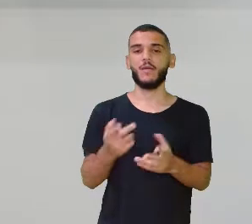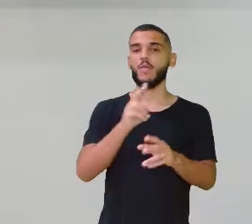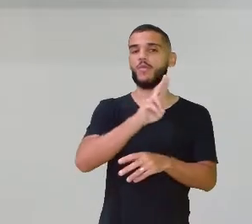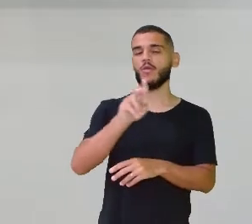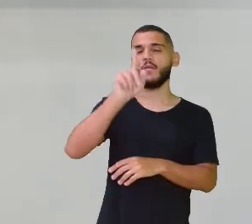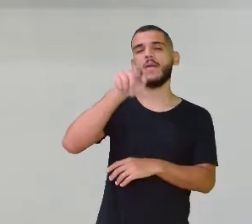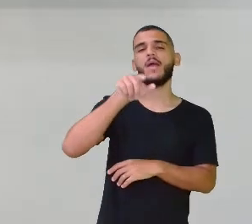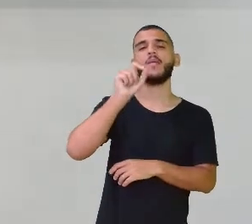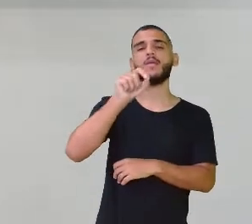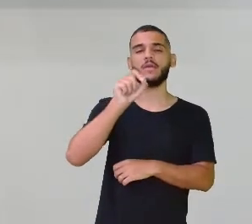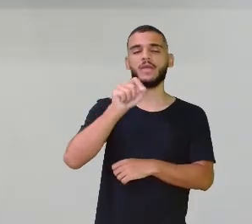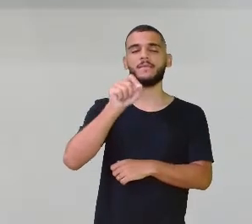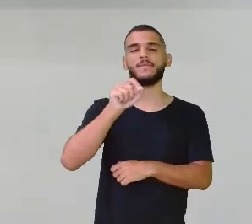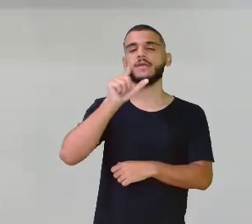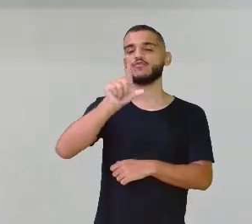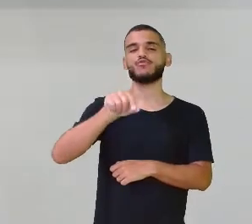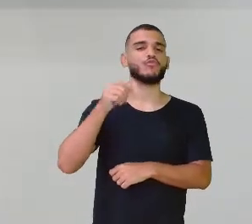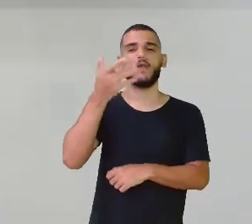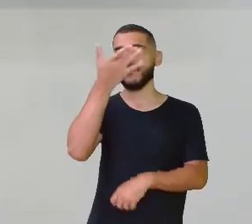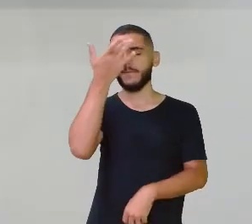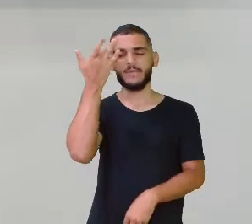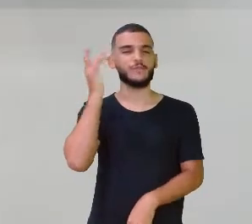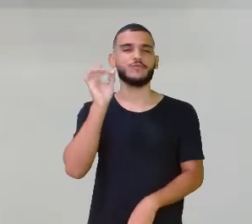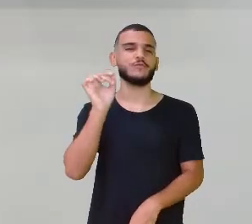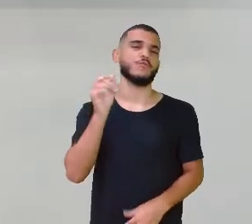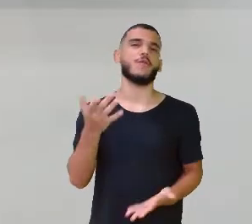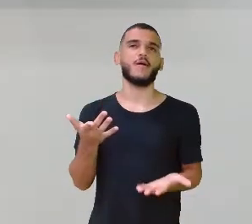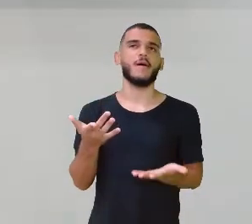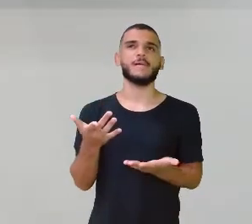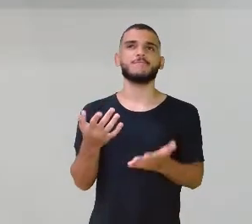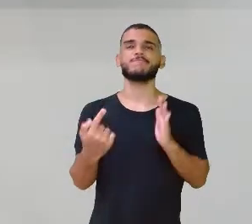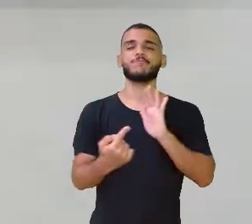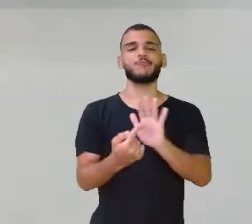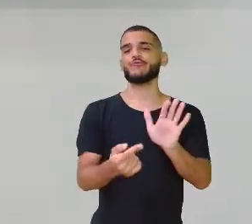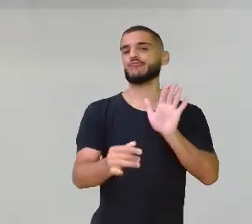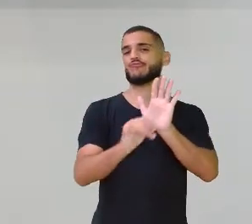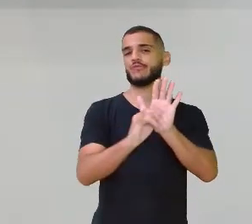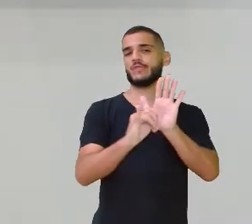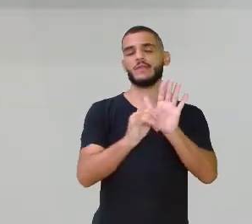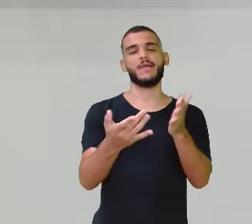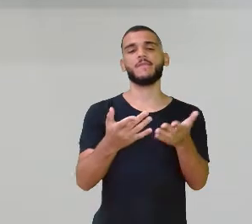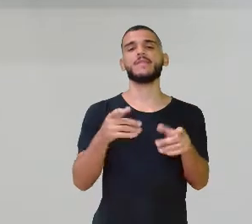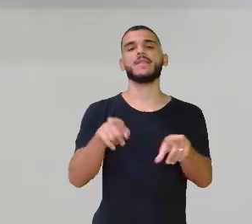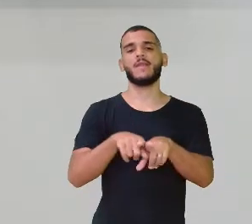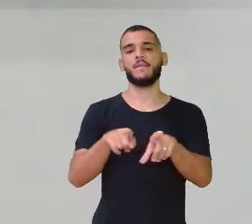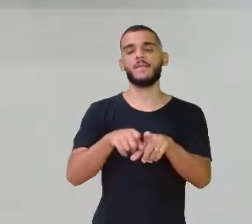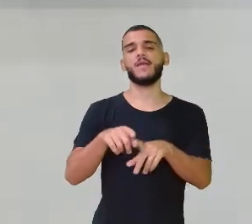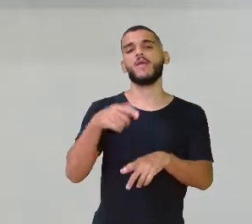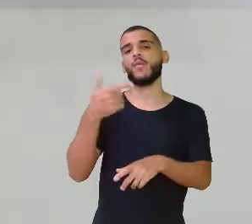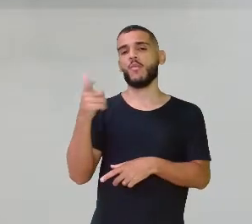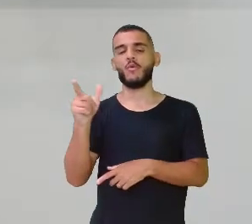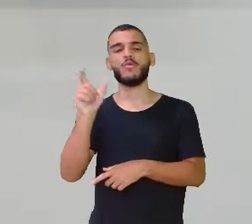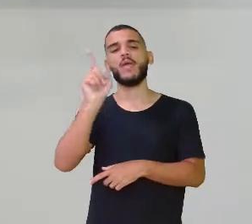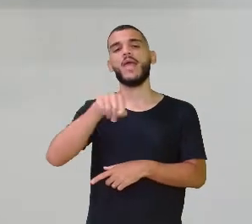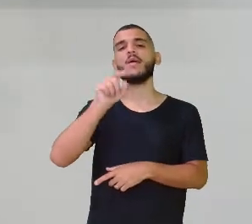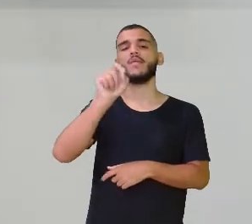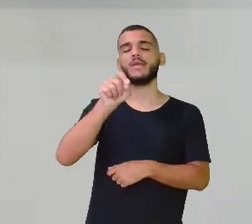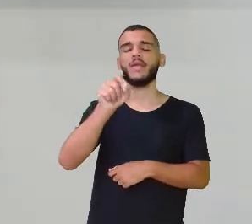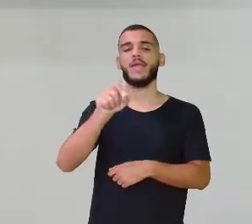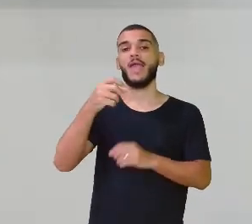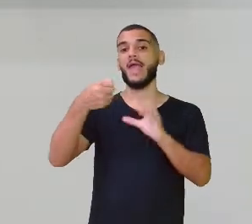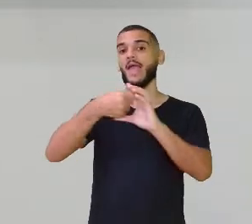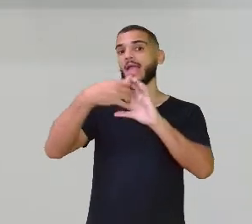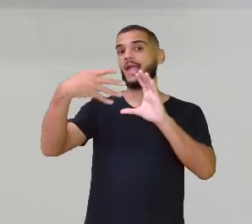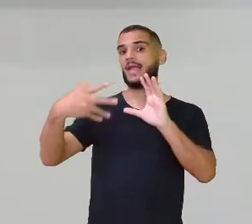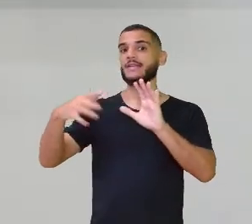um parente seu fez para lhe identificar. E o sobrenome já carrega o quê? A